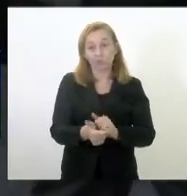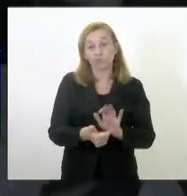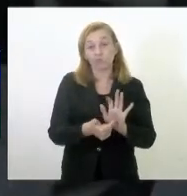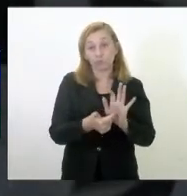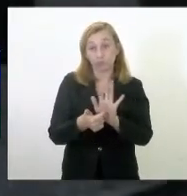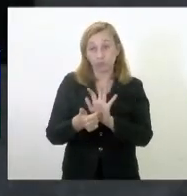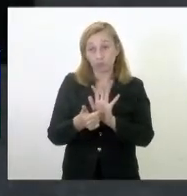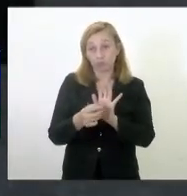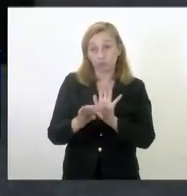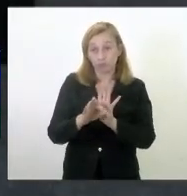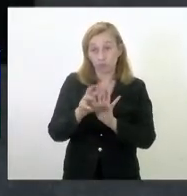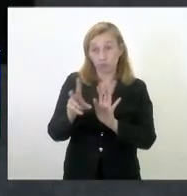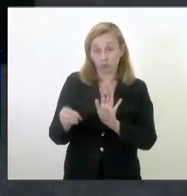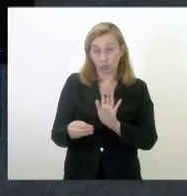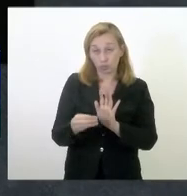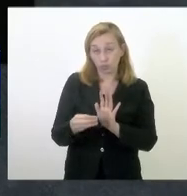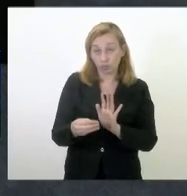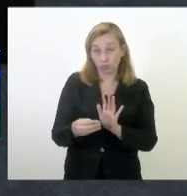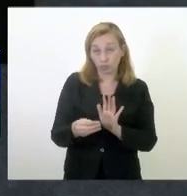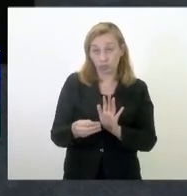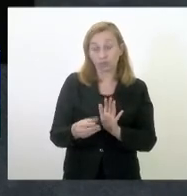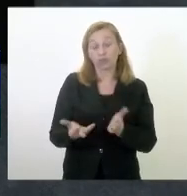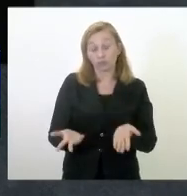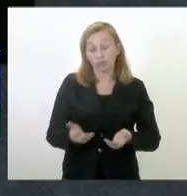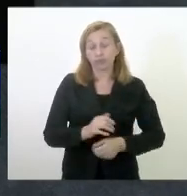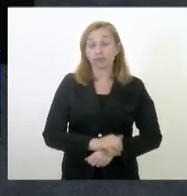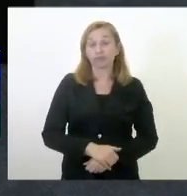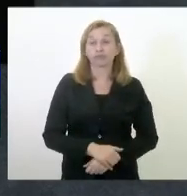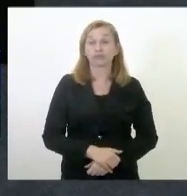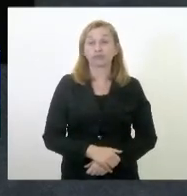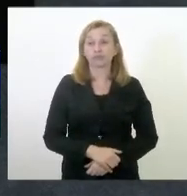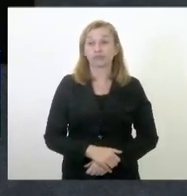demonstrações e ou medidas de compensação.